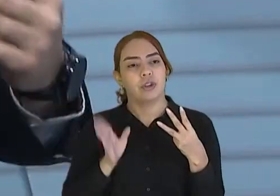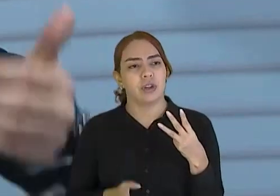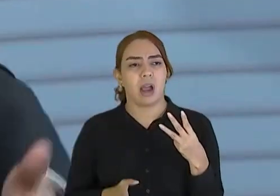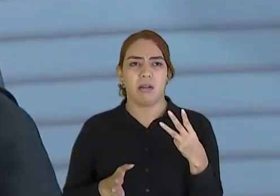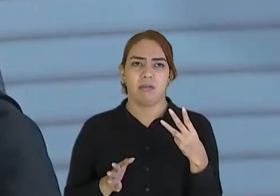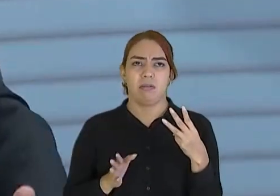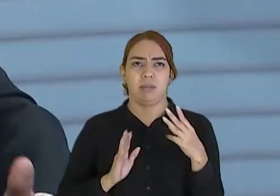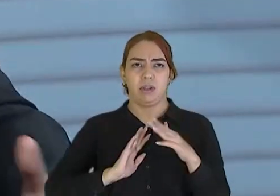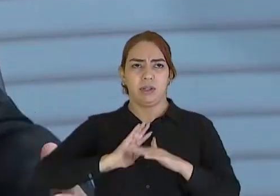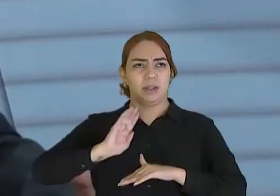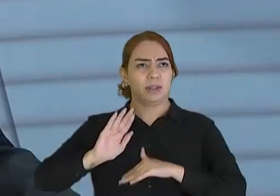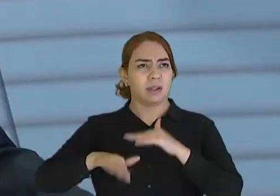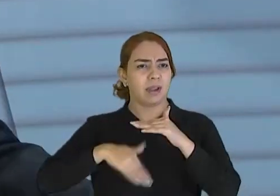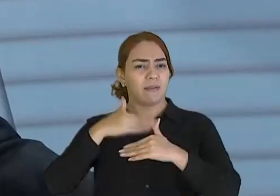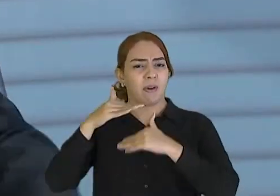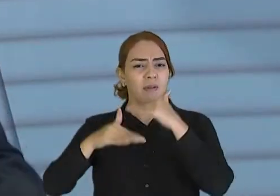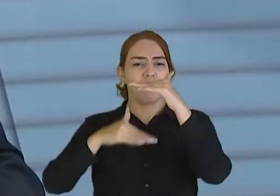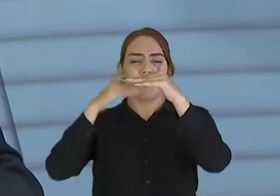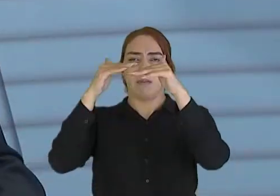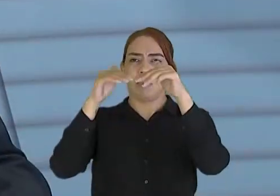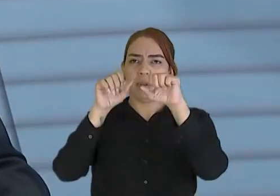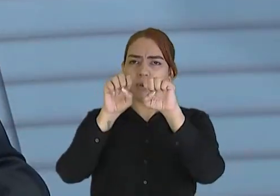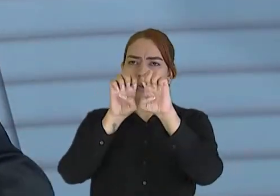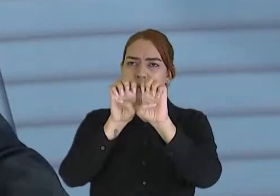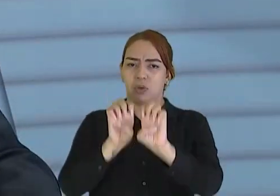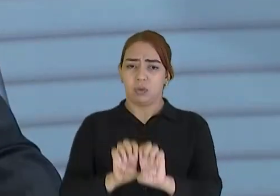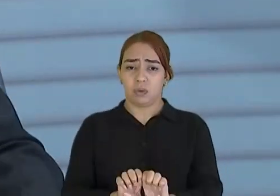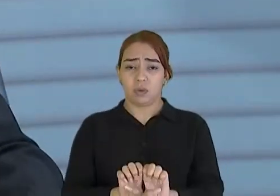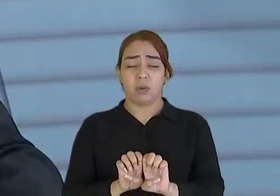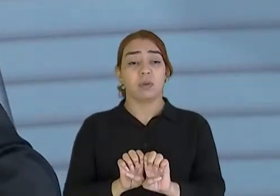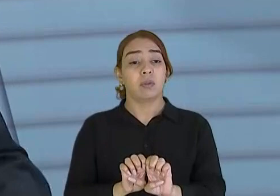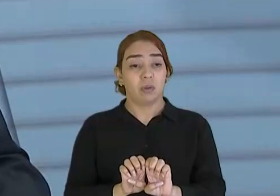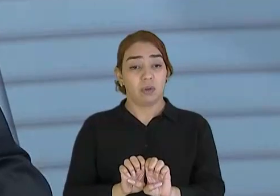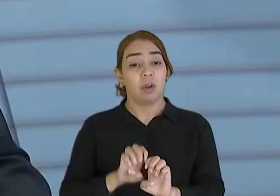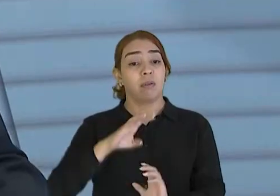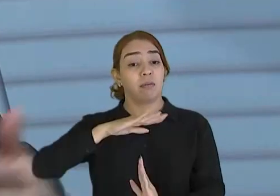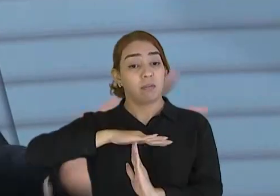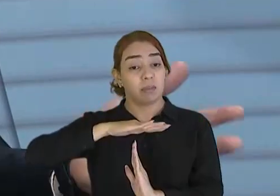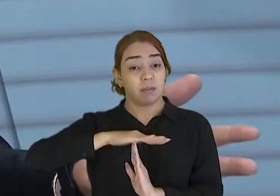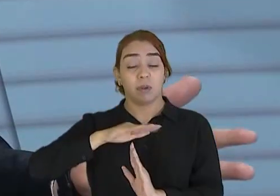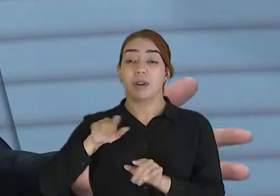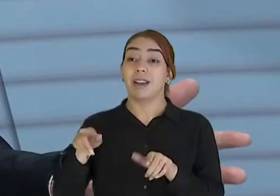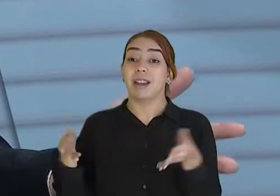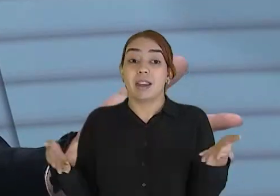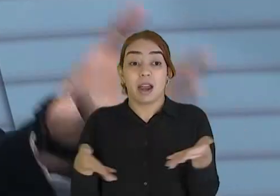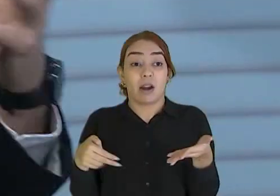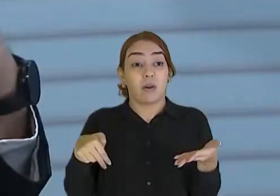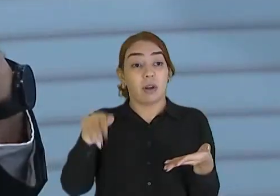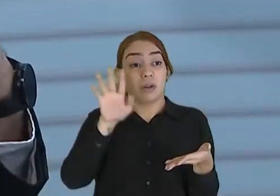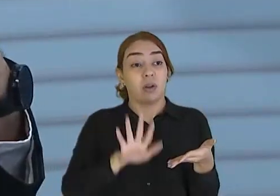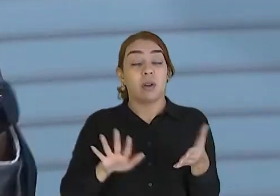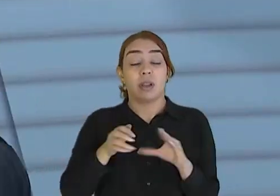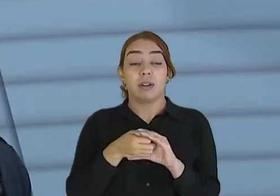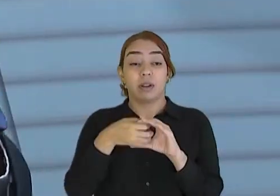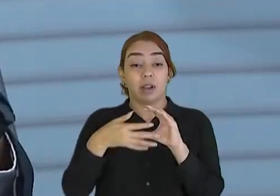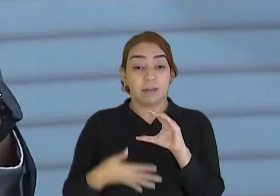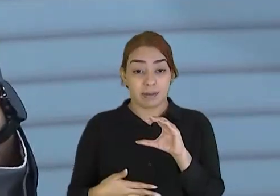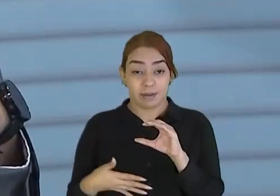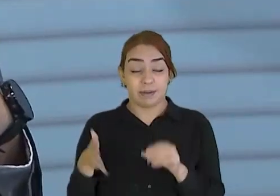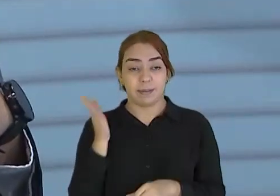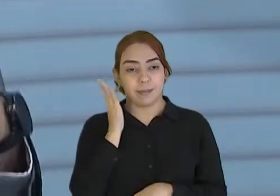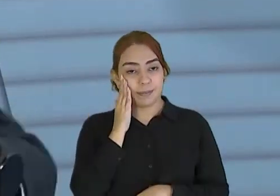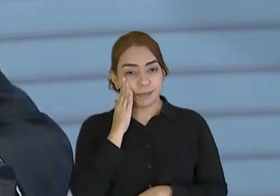ele é sustentável. E aí a gente chega no nosso ambiente, na Caatinga, que é o mais importante. Tanto que as